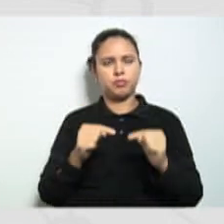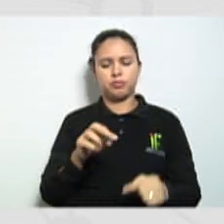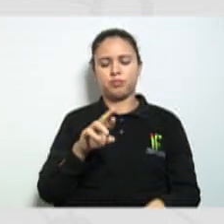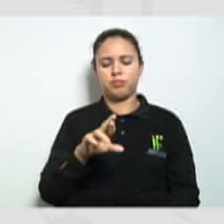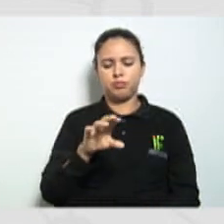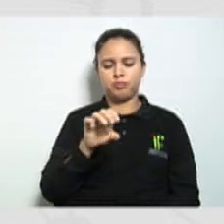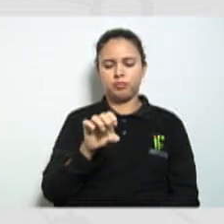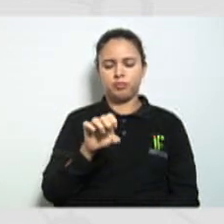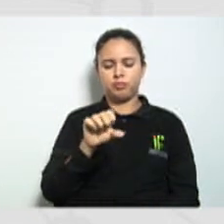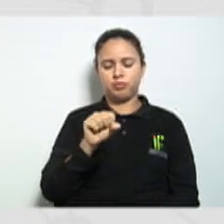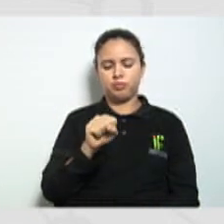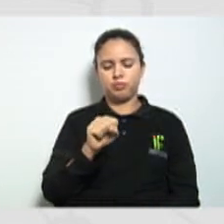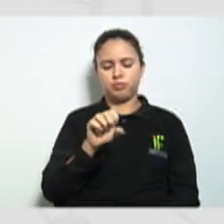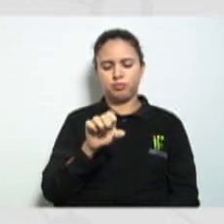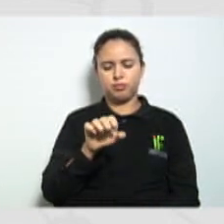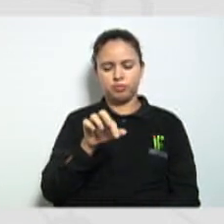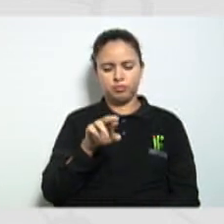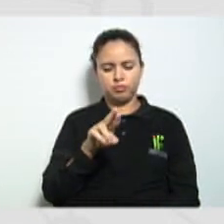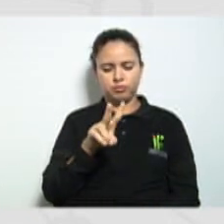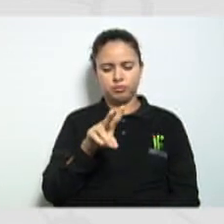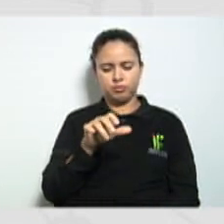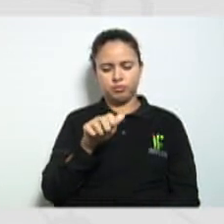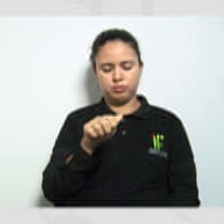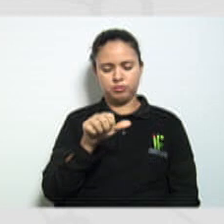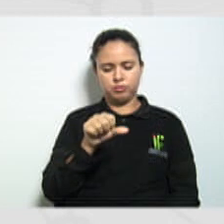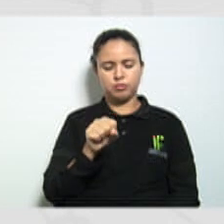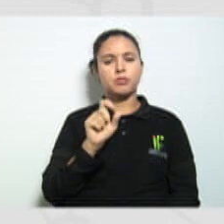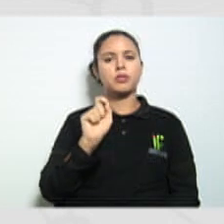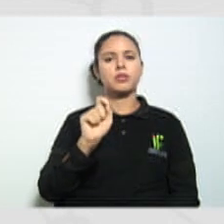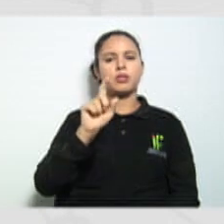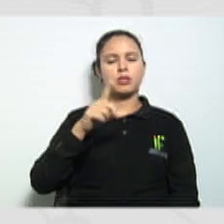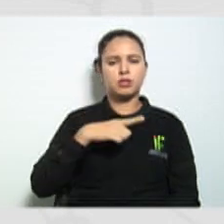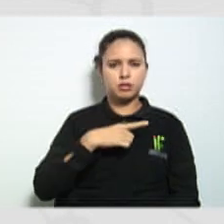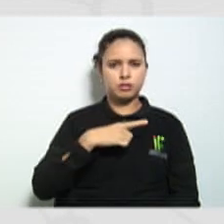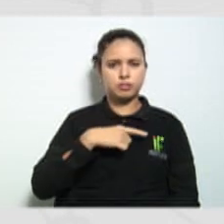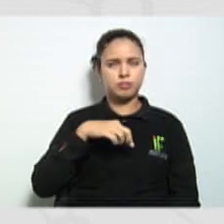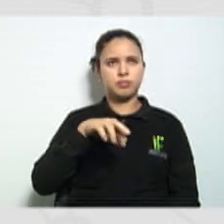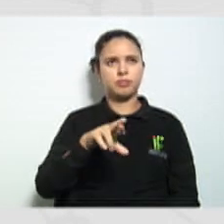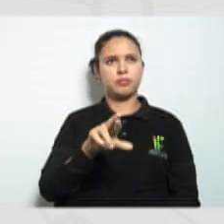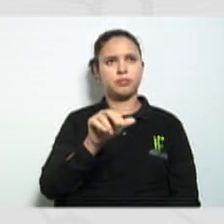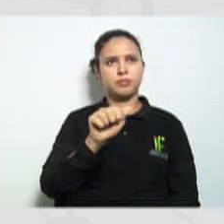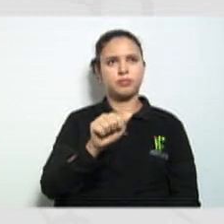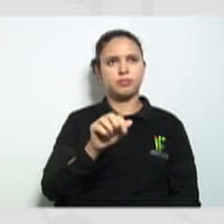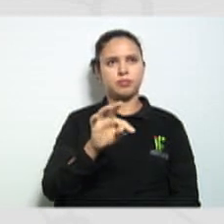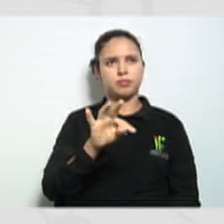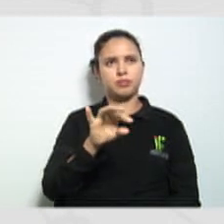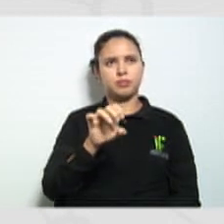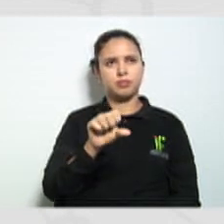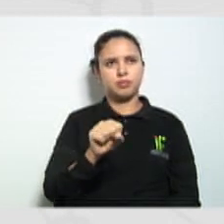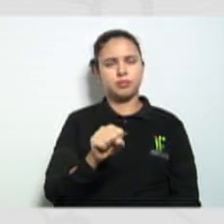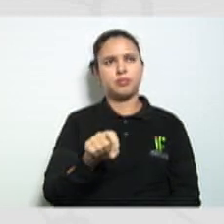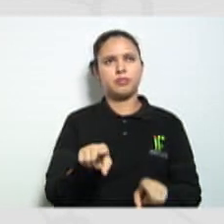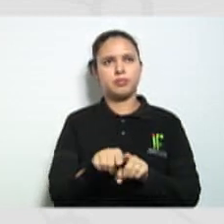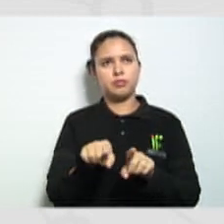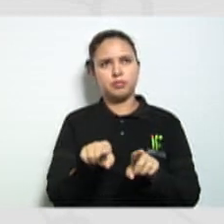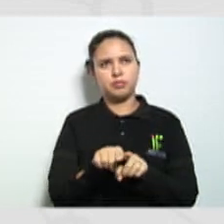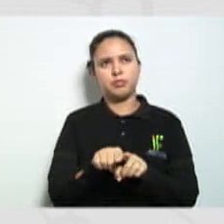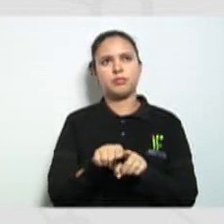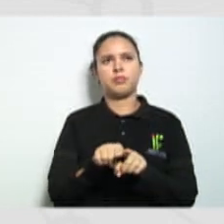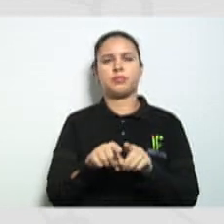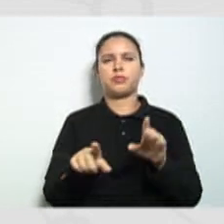RATS, que nós estudamos na aula passada, tem a reserva legal e nós temos também a